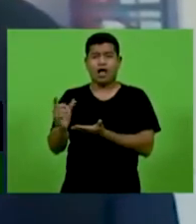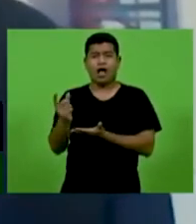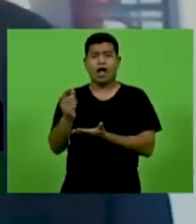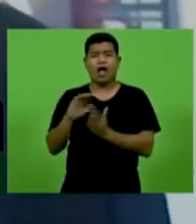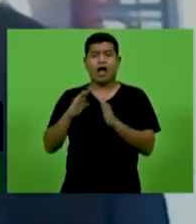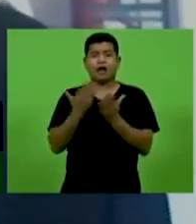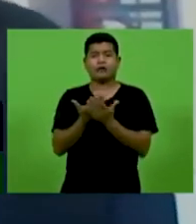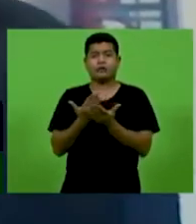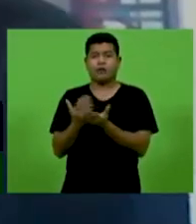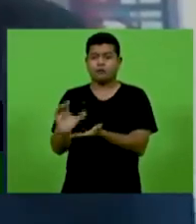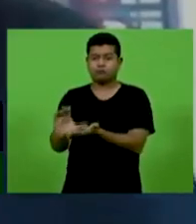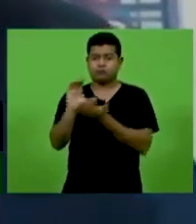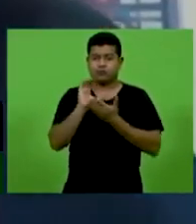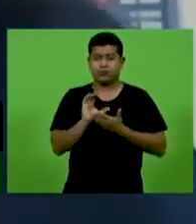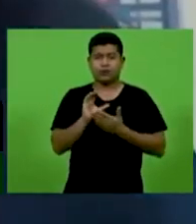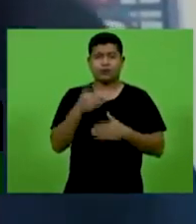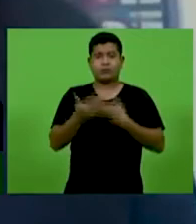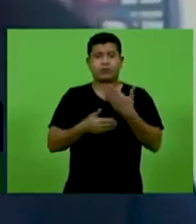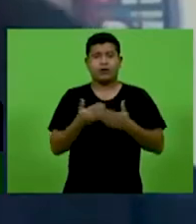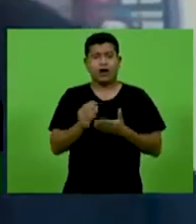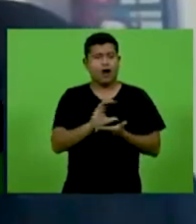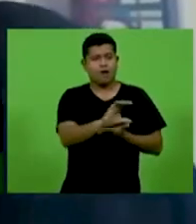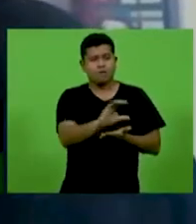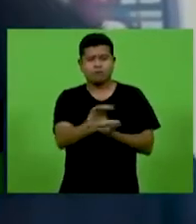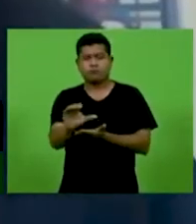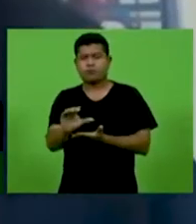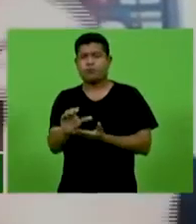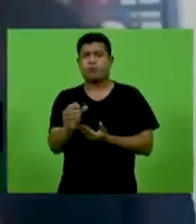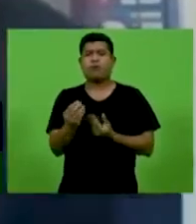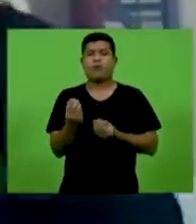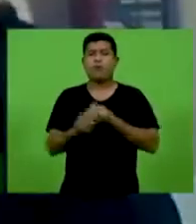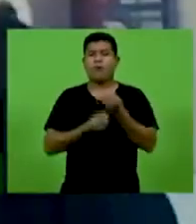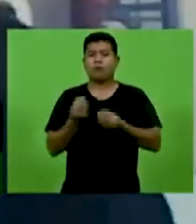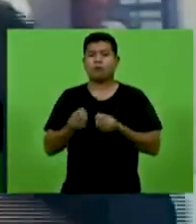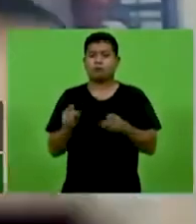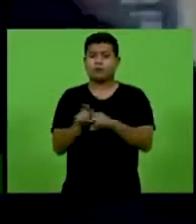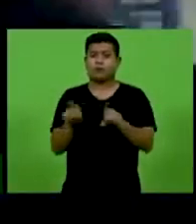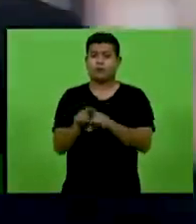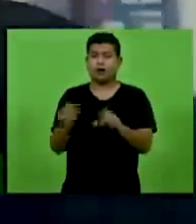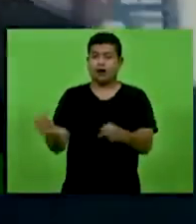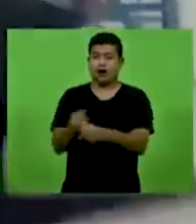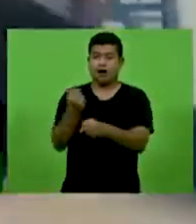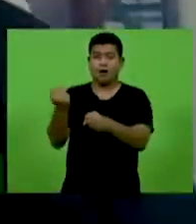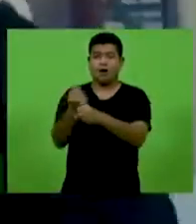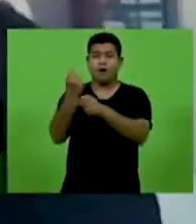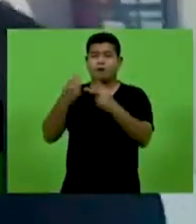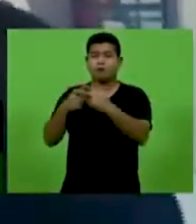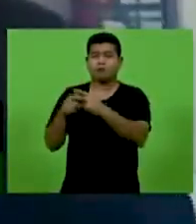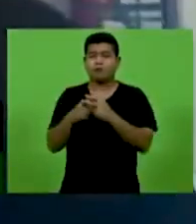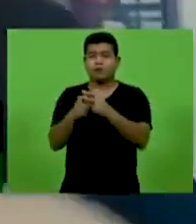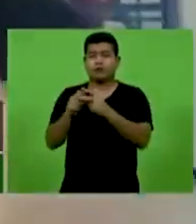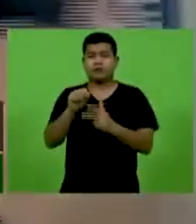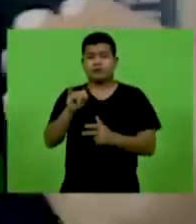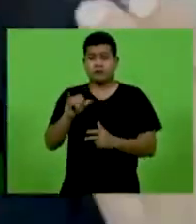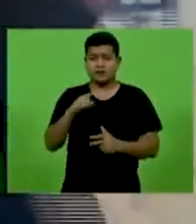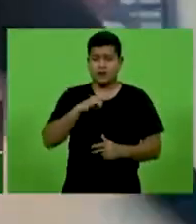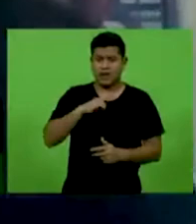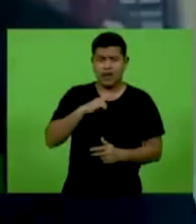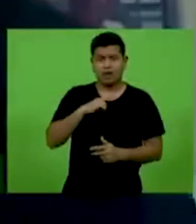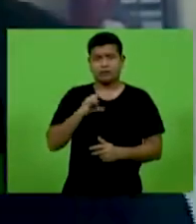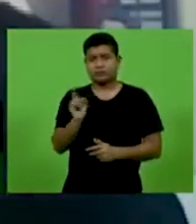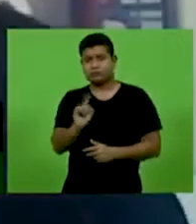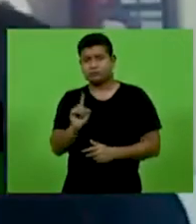aonde sportinveste sobre as obras que precisam ser realizadas esse são realizadas